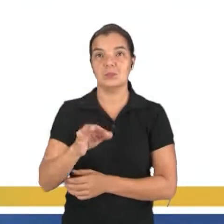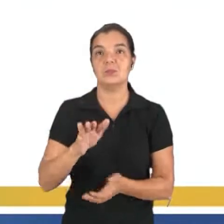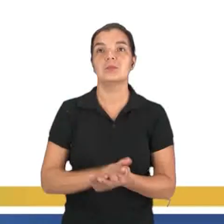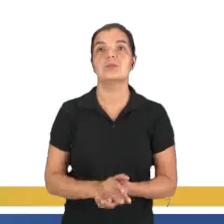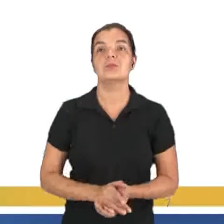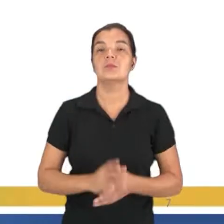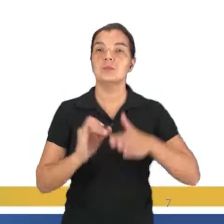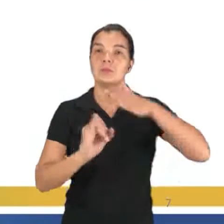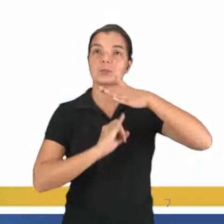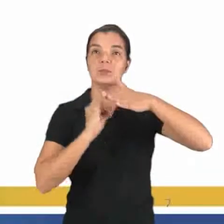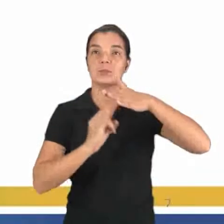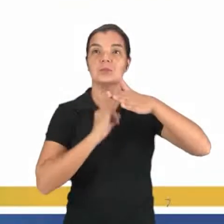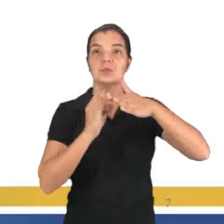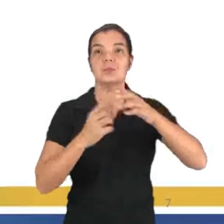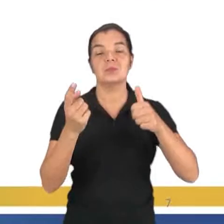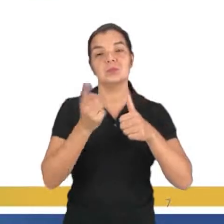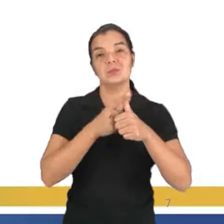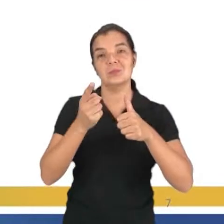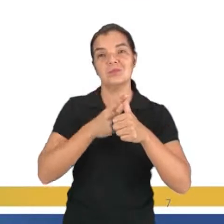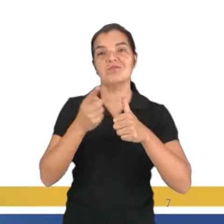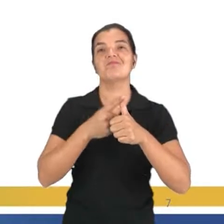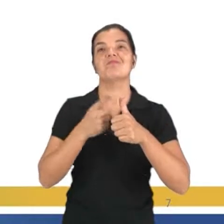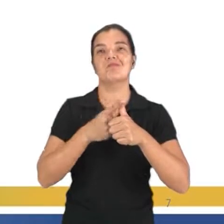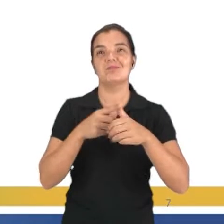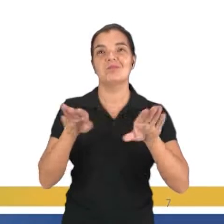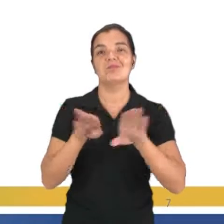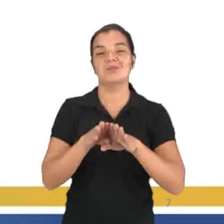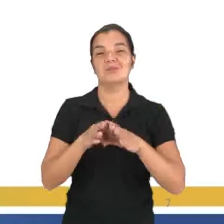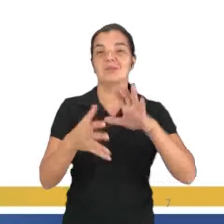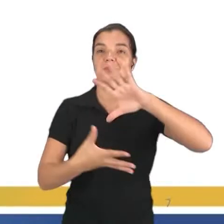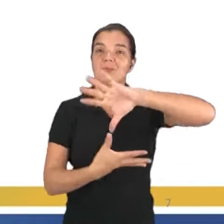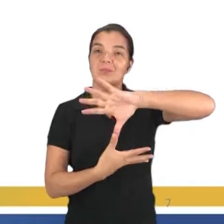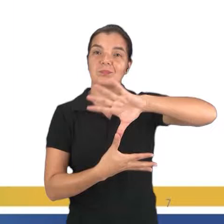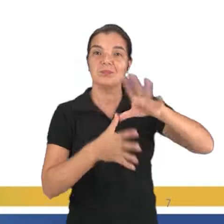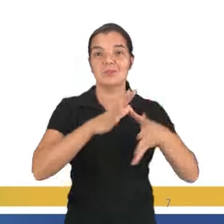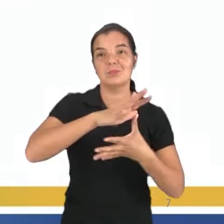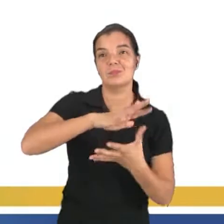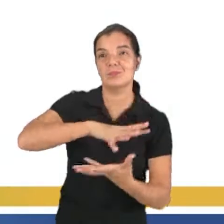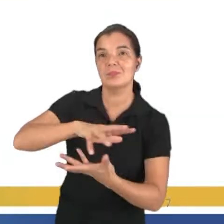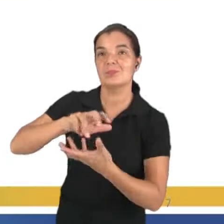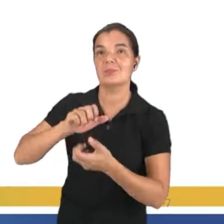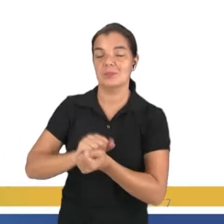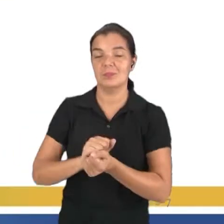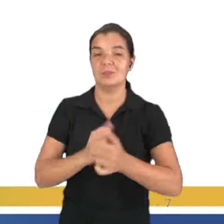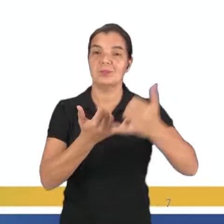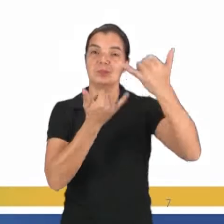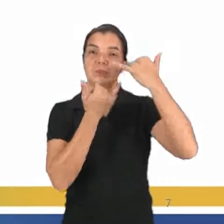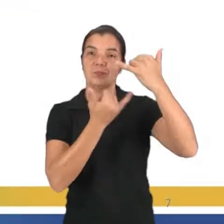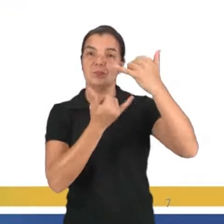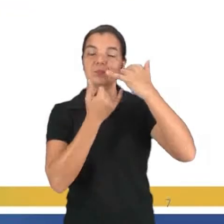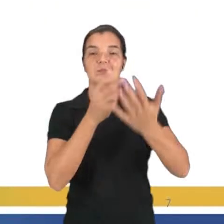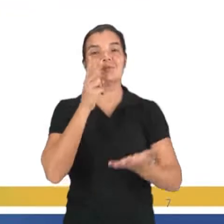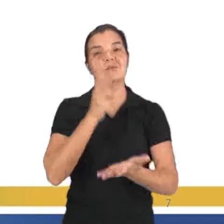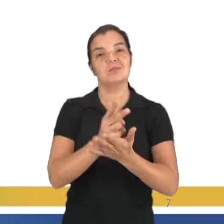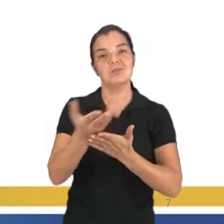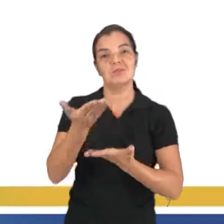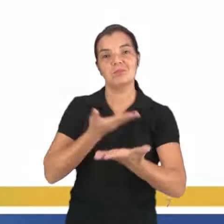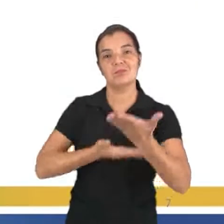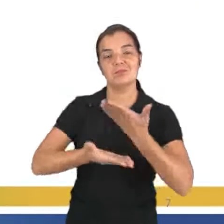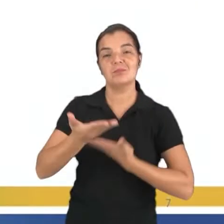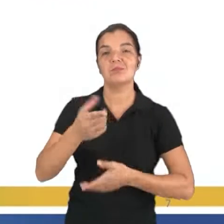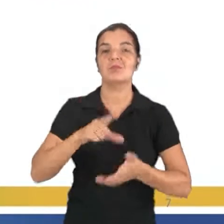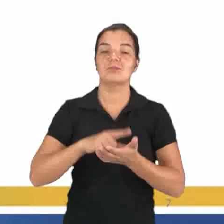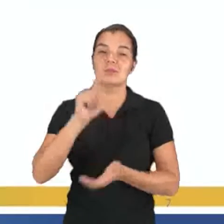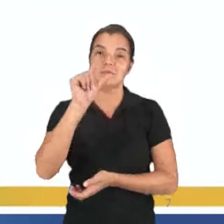12,2%. E informais são os primeiros atingidos pela pandemia, aponta o IBGE. Então há sempre essa relação. Quando